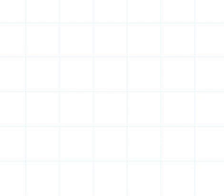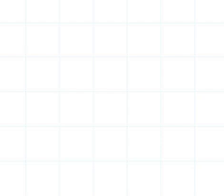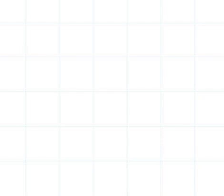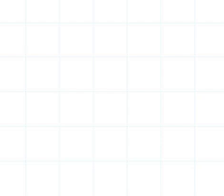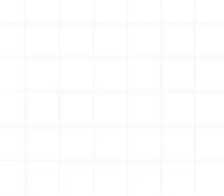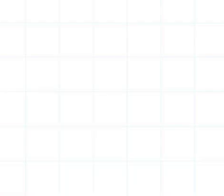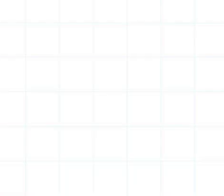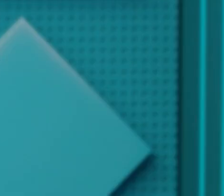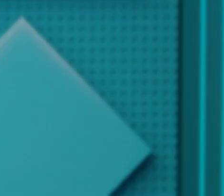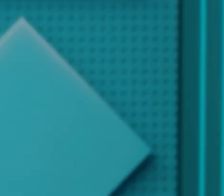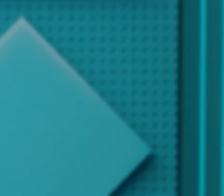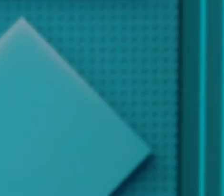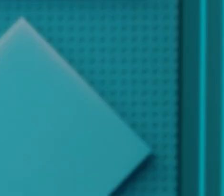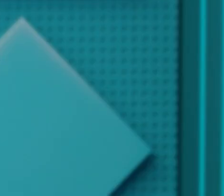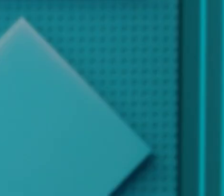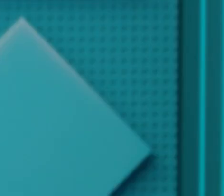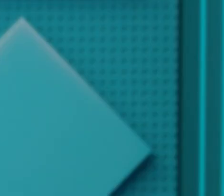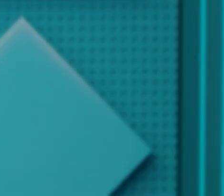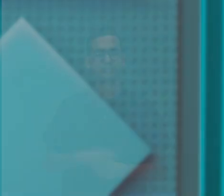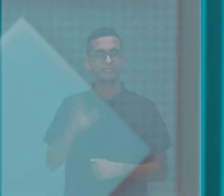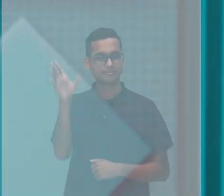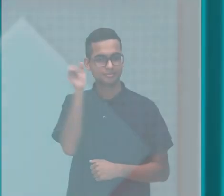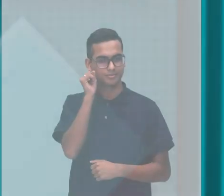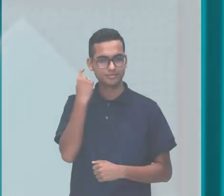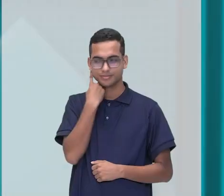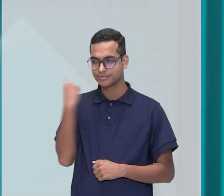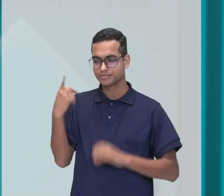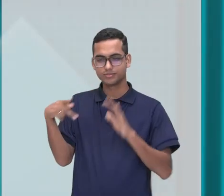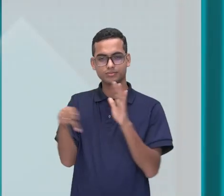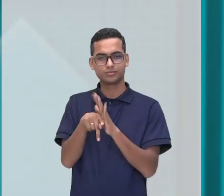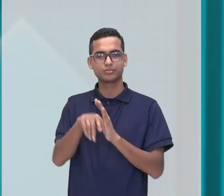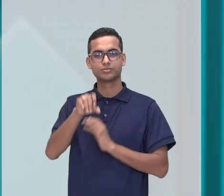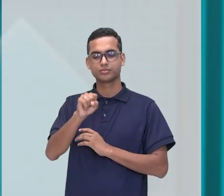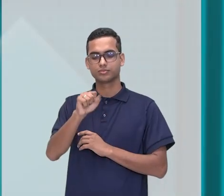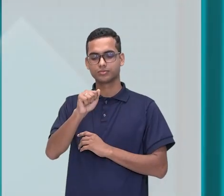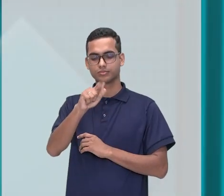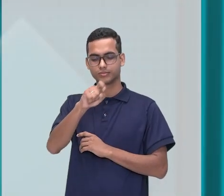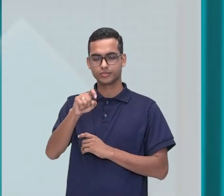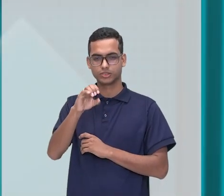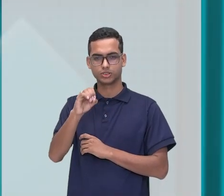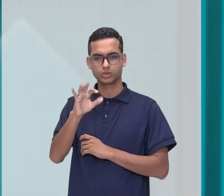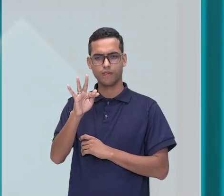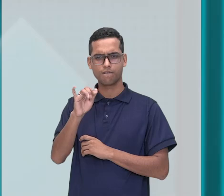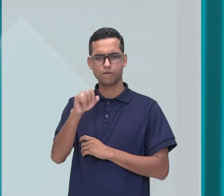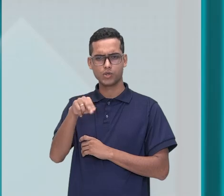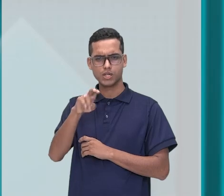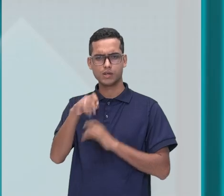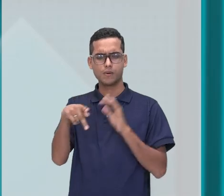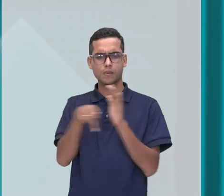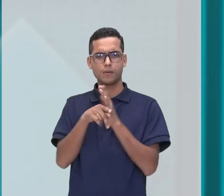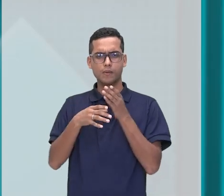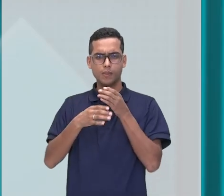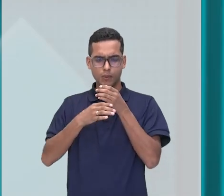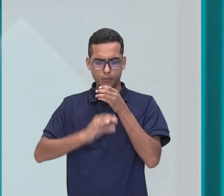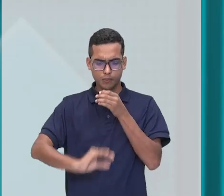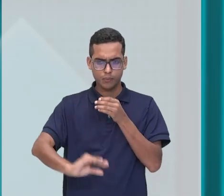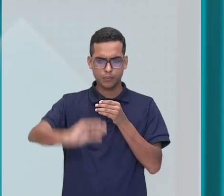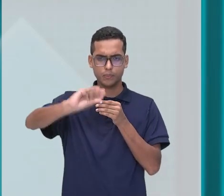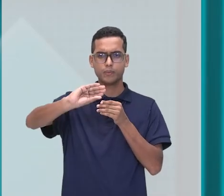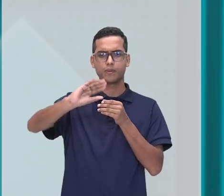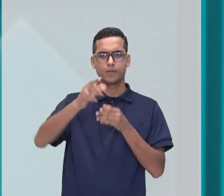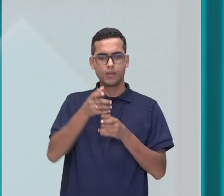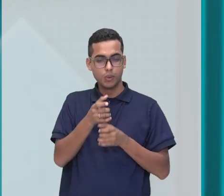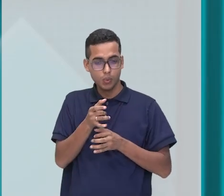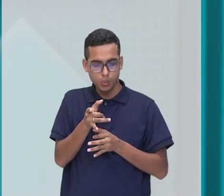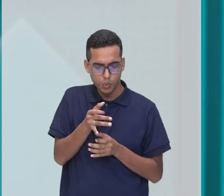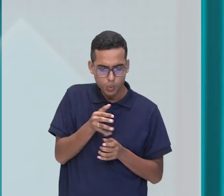Então, vocês ouviram aí um instrumento saxofone, que é um instrumento de sopro, ou seja, é um aerofone.